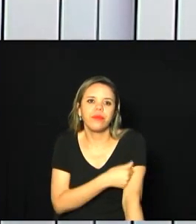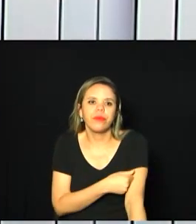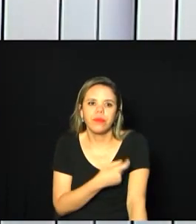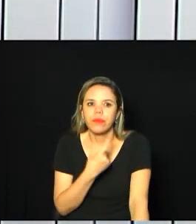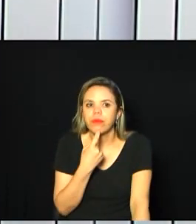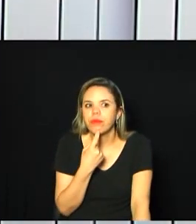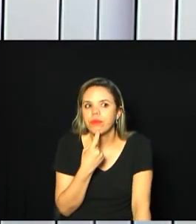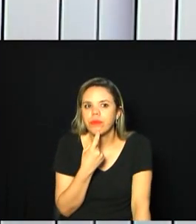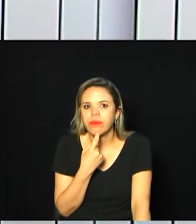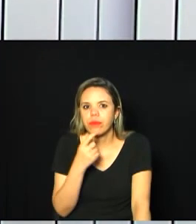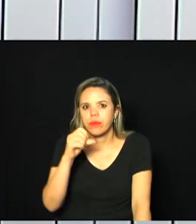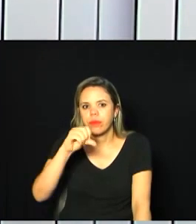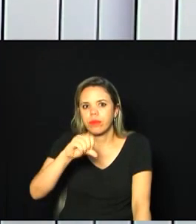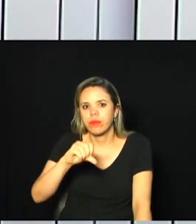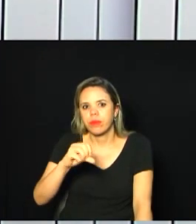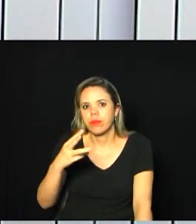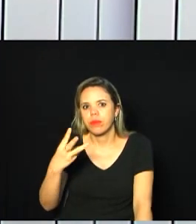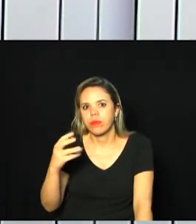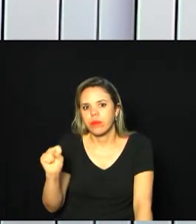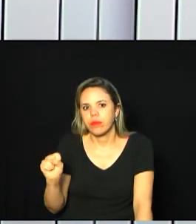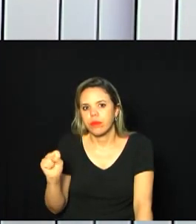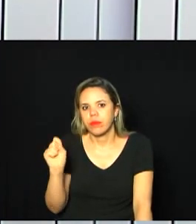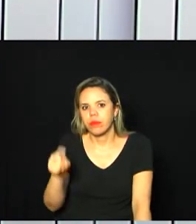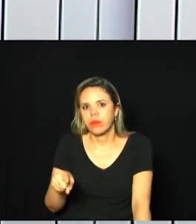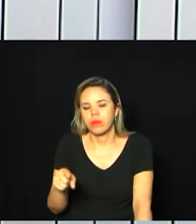em Campinas.